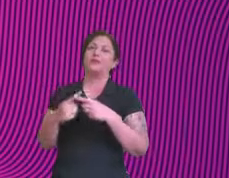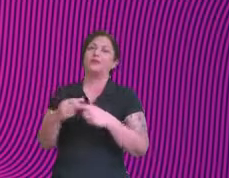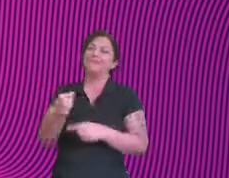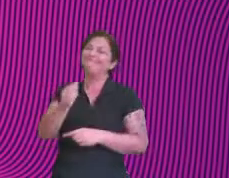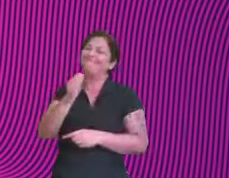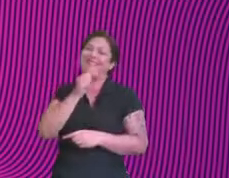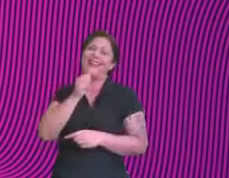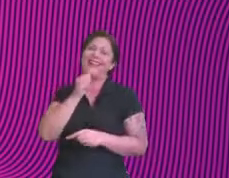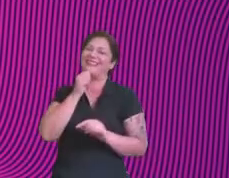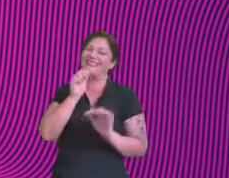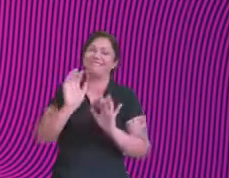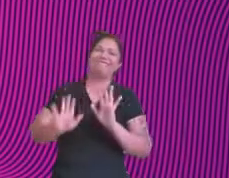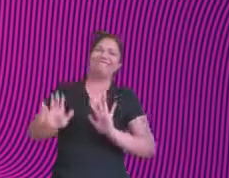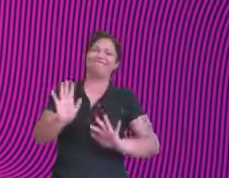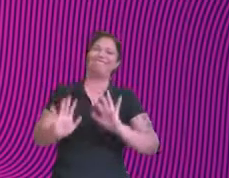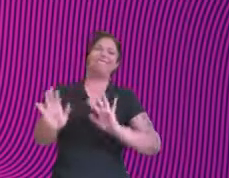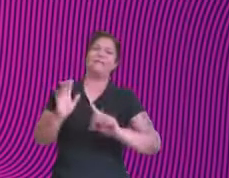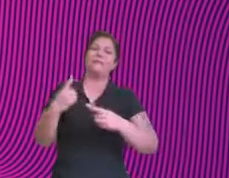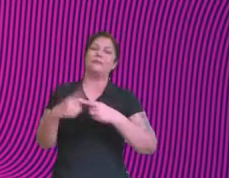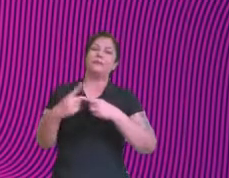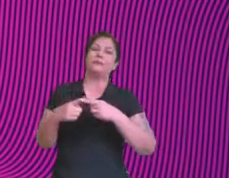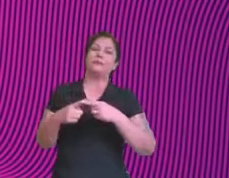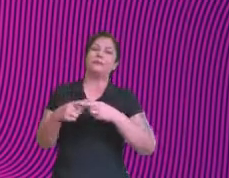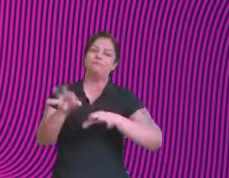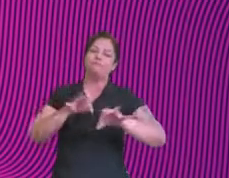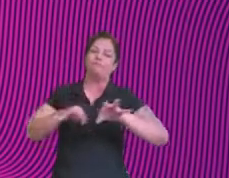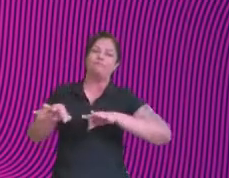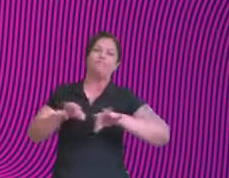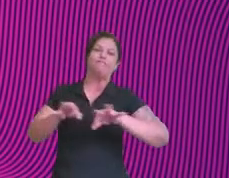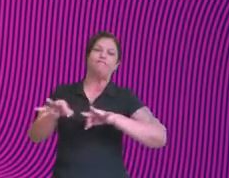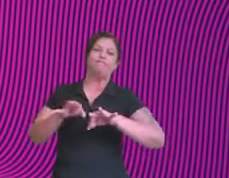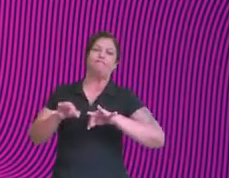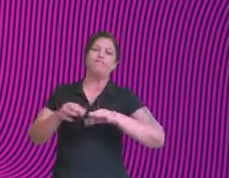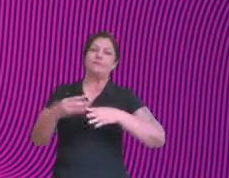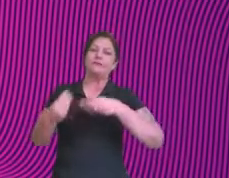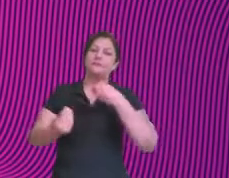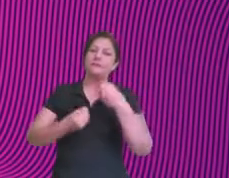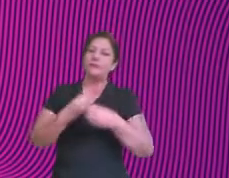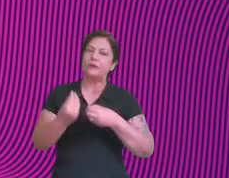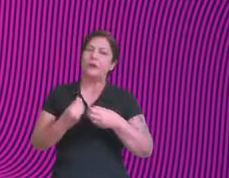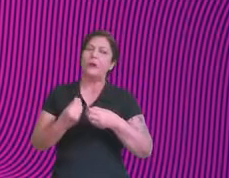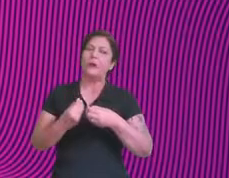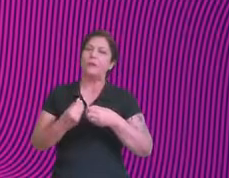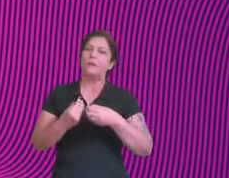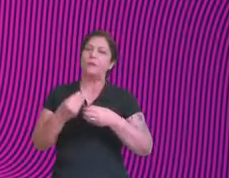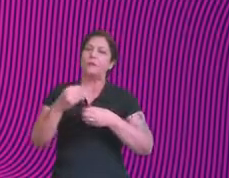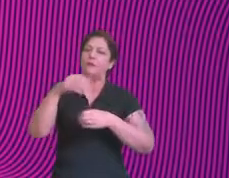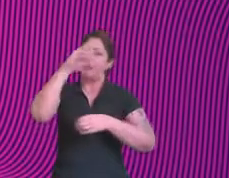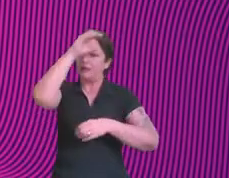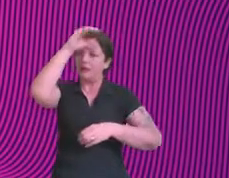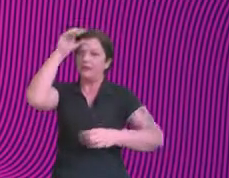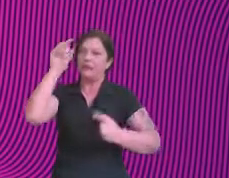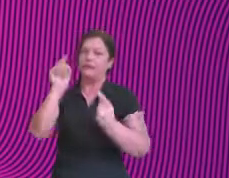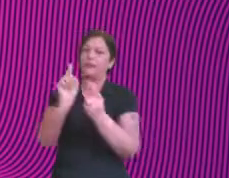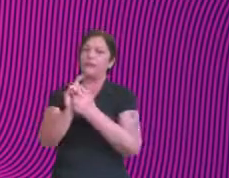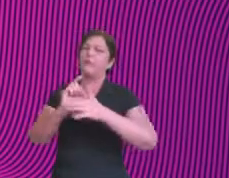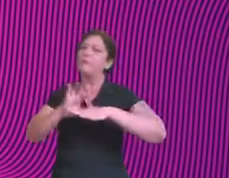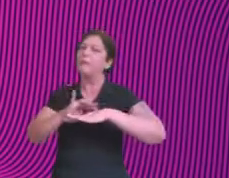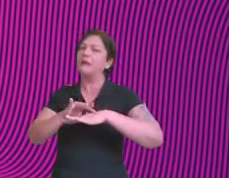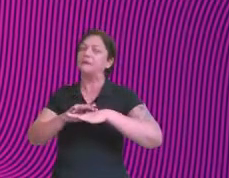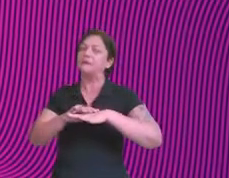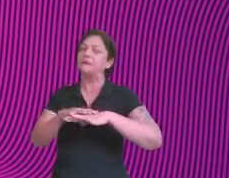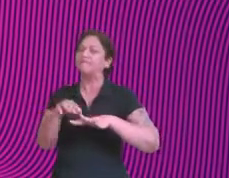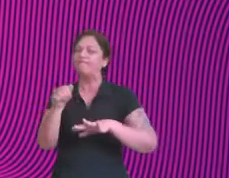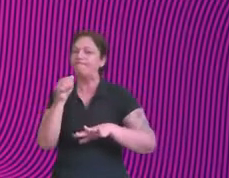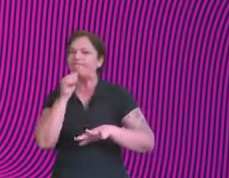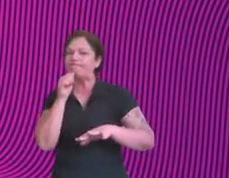e tratamento para alguns casos de paliação, ascite refratária, paciente que já está com refratário a químio, não tolera